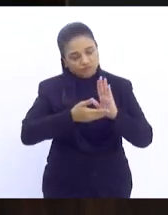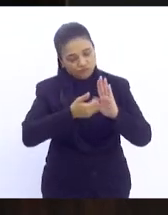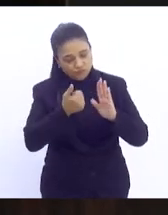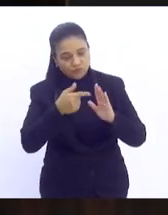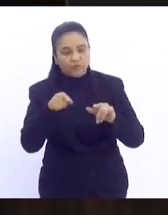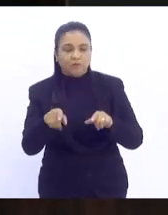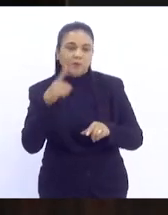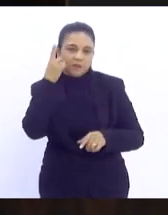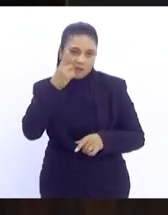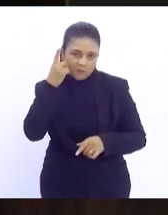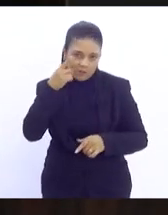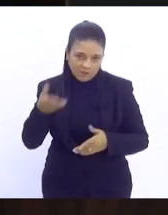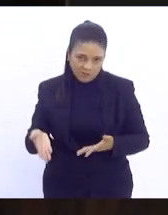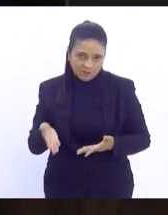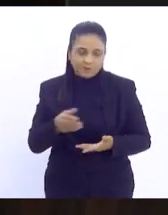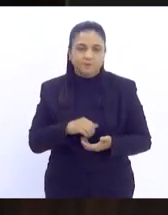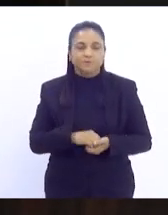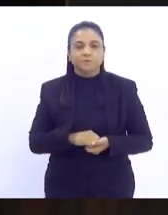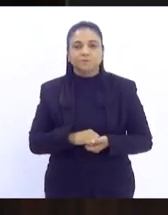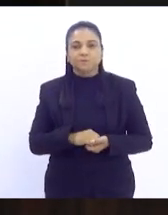pedido da autora